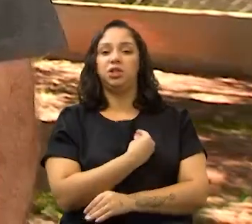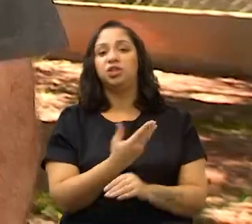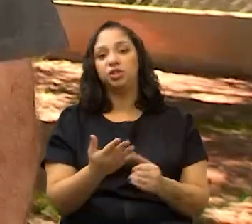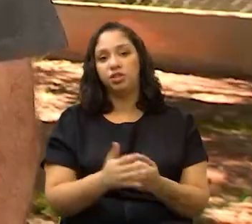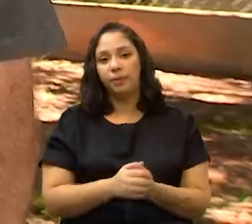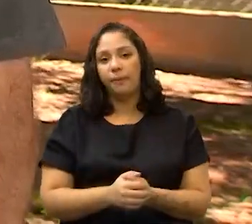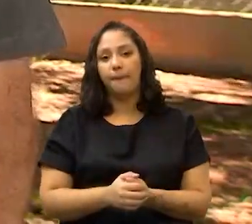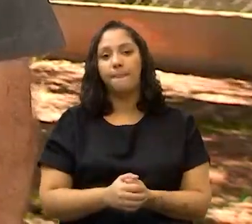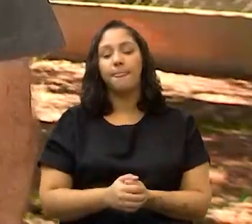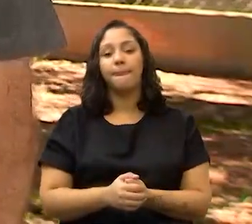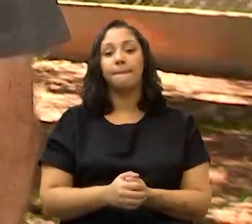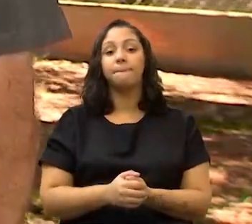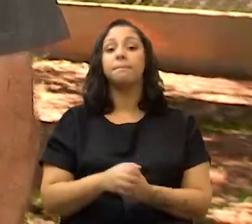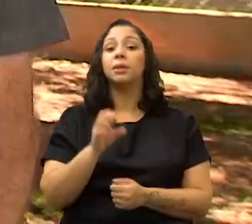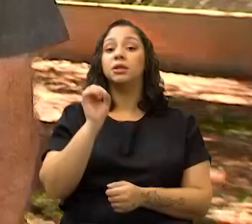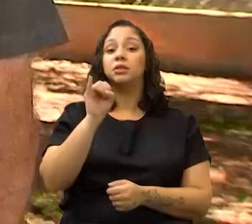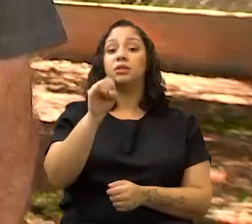né?